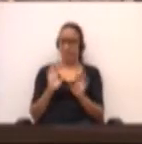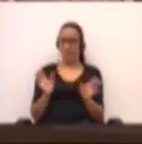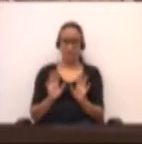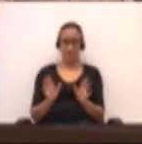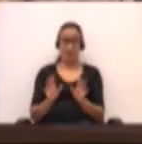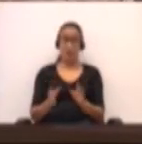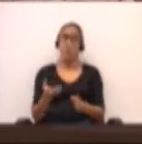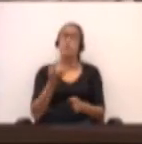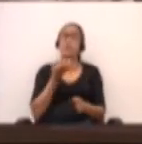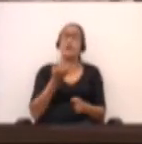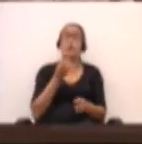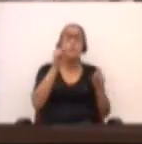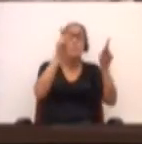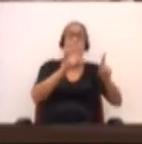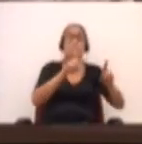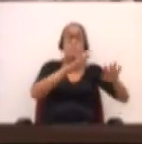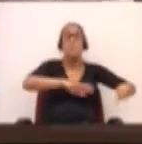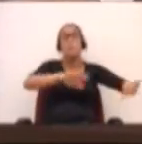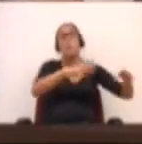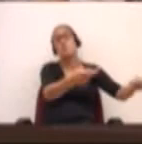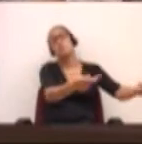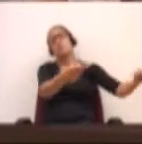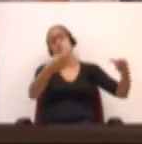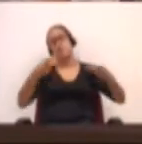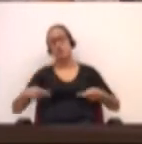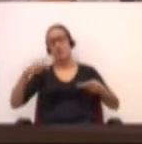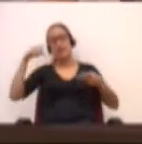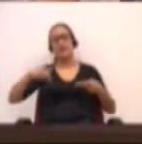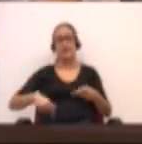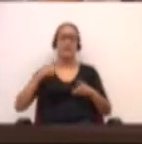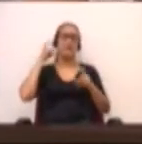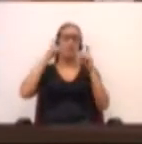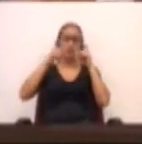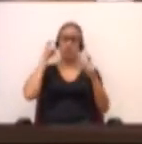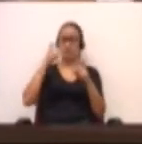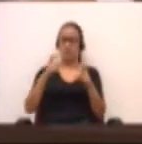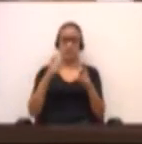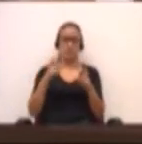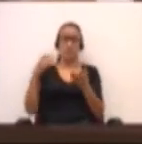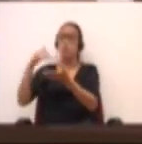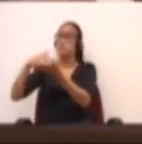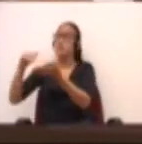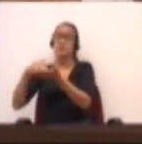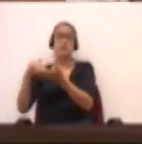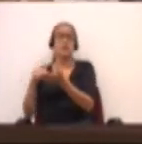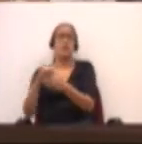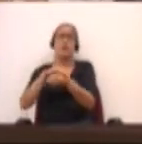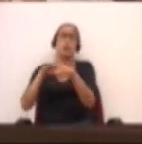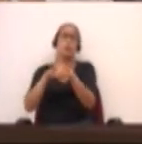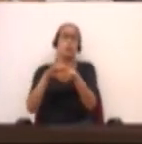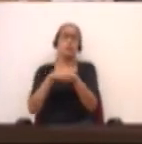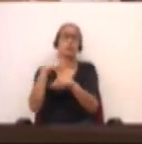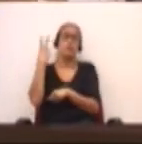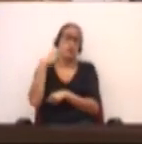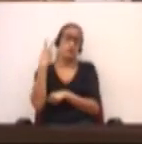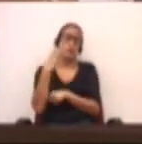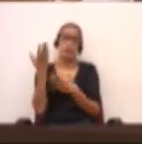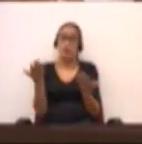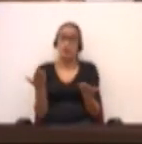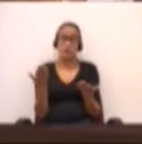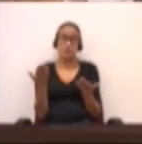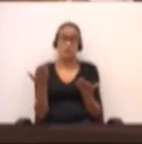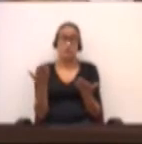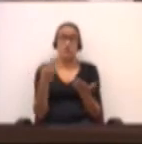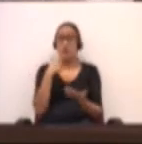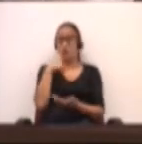para ouvir a explicação. Não interessa o secretário vir aqui na sala do fundo, reunir com a comissão e os demais vereadores não ser convidados para essa reunião. O